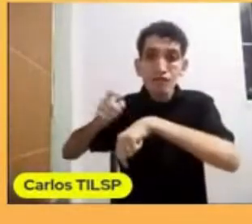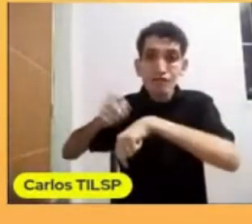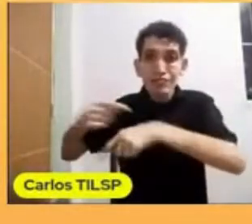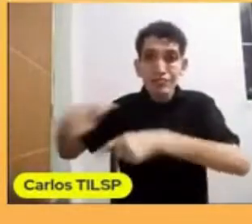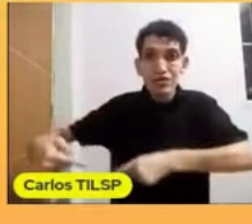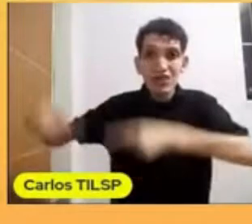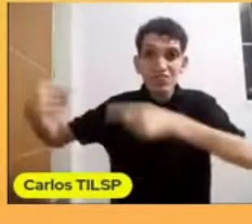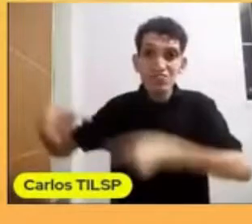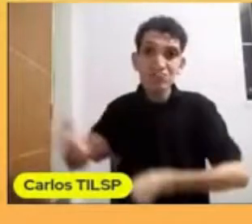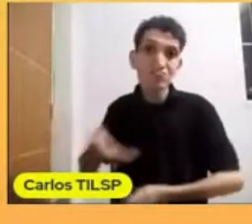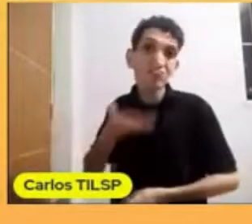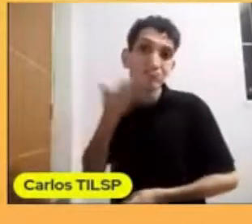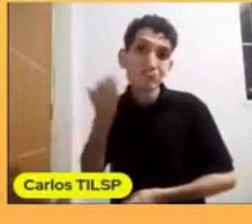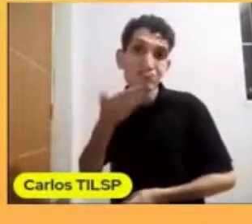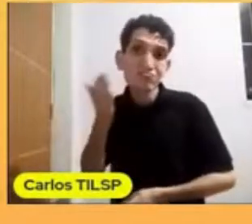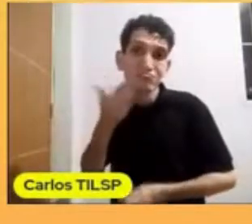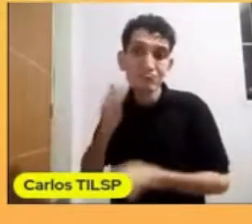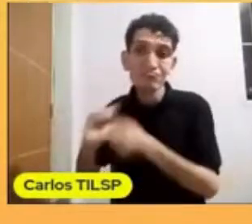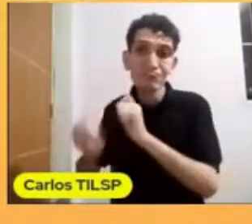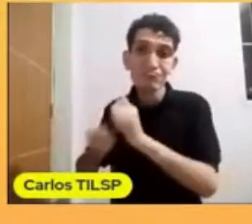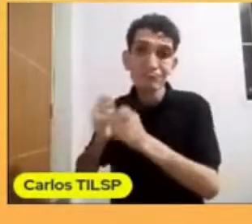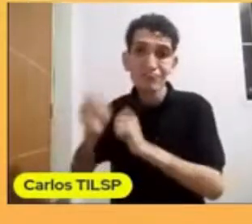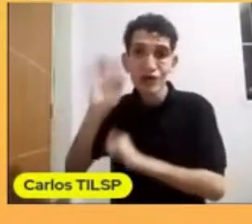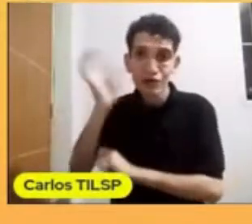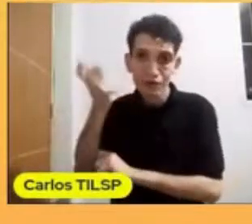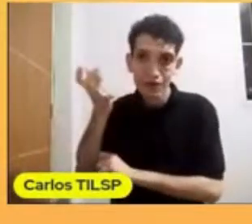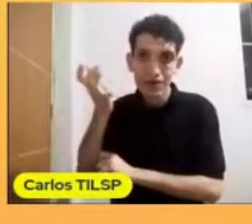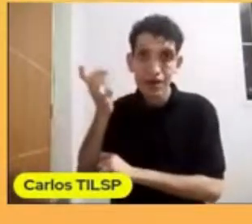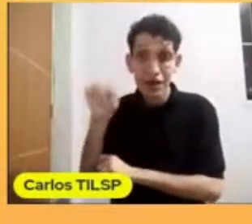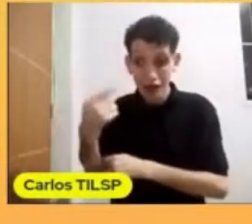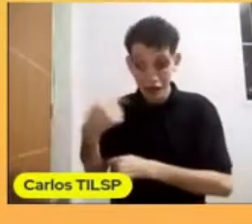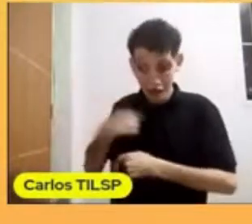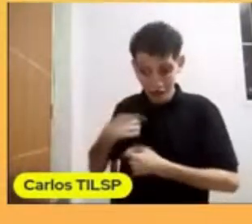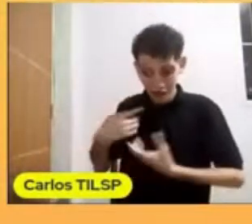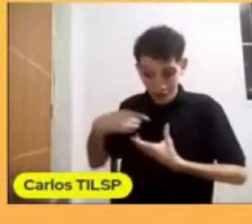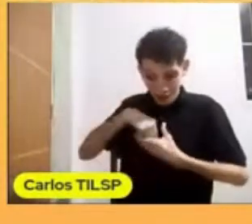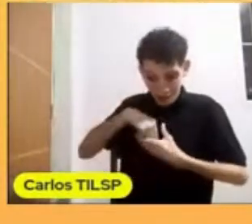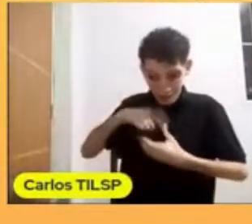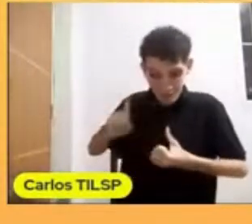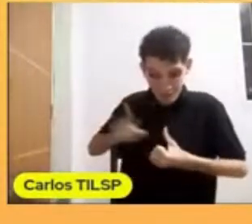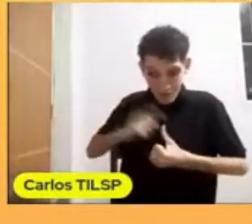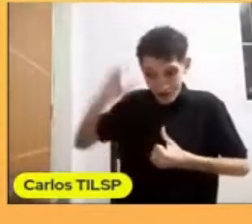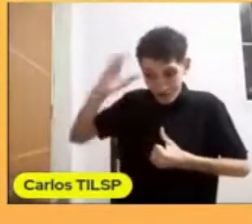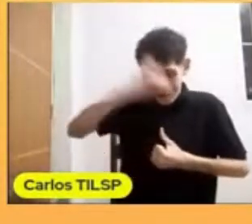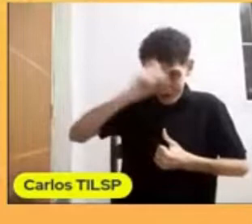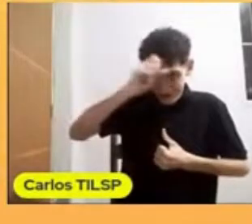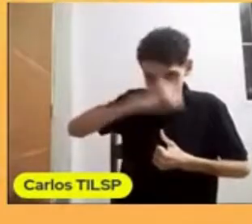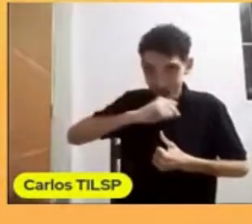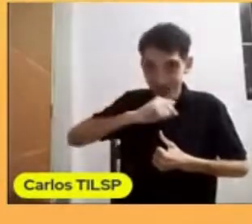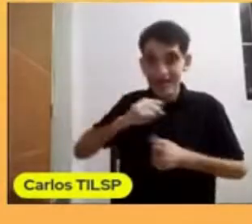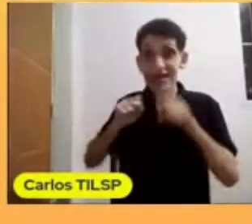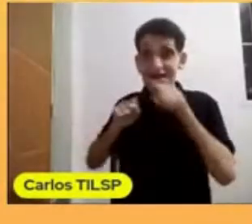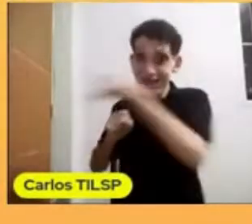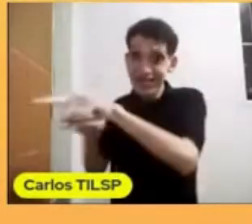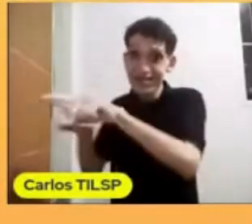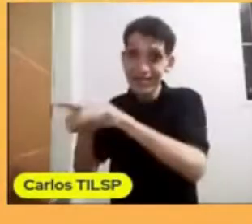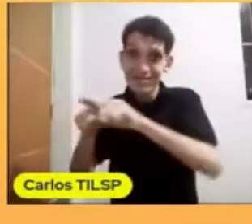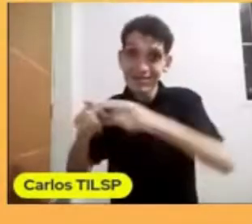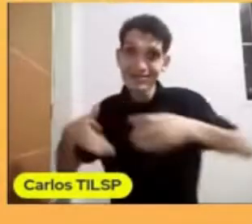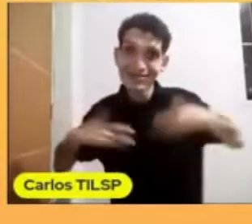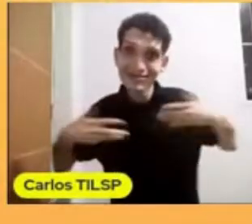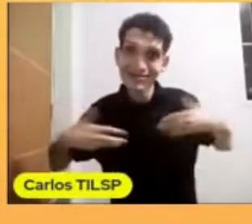não só para a pessoa que está recebendo, mas para a gente também, né, que estamos o quê? Desenvolvendo